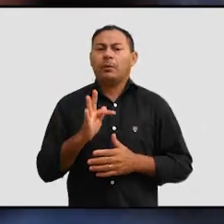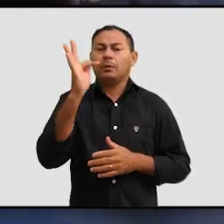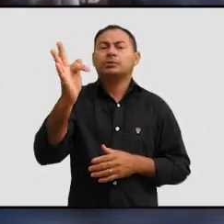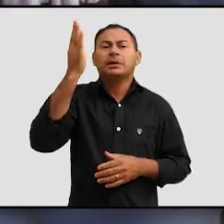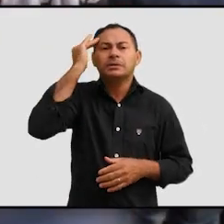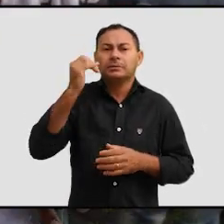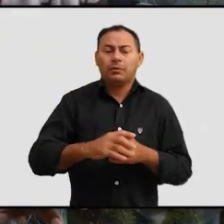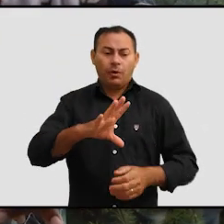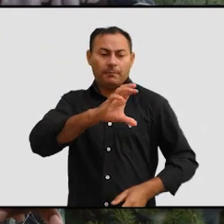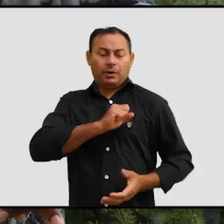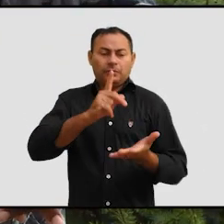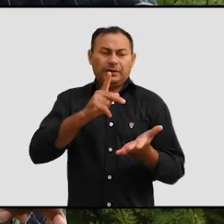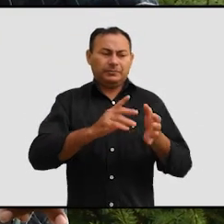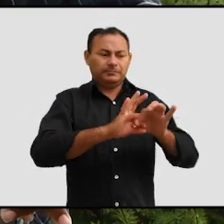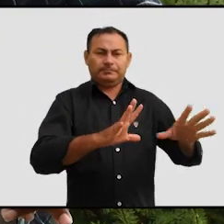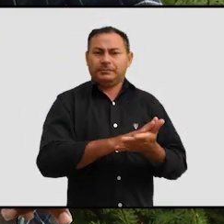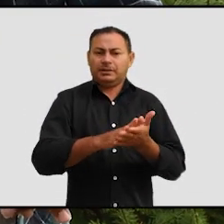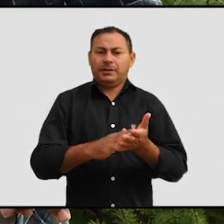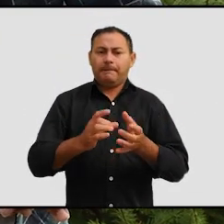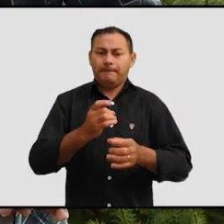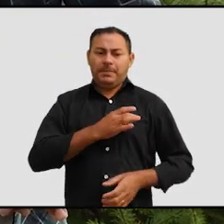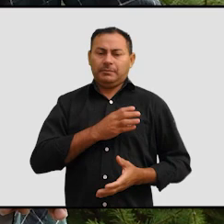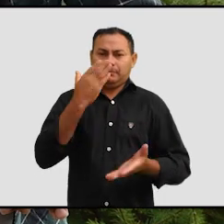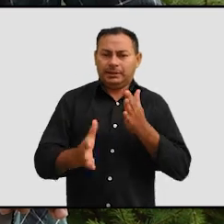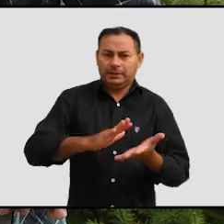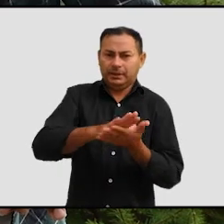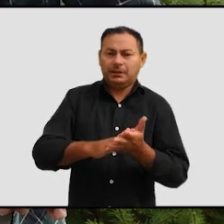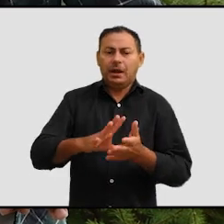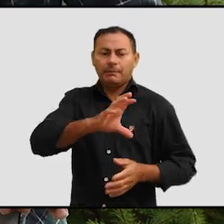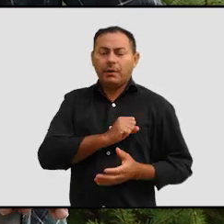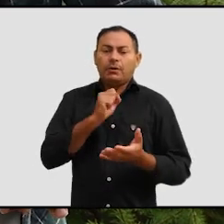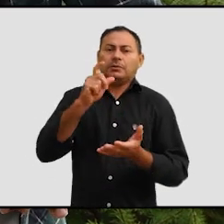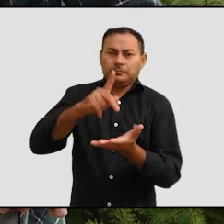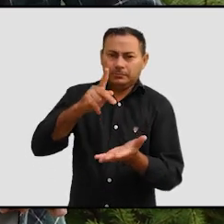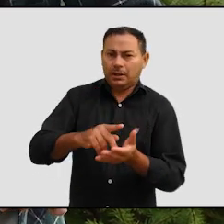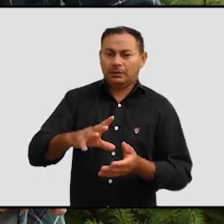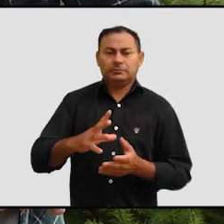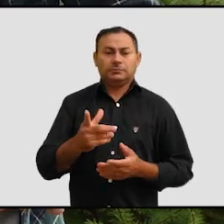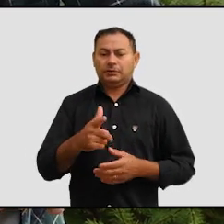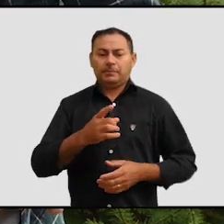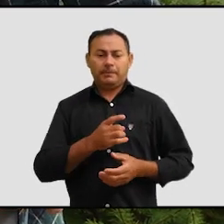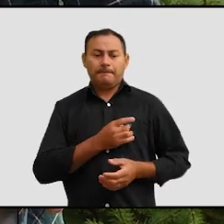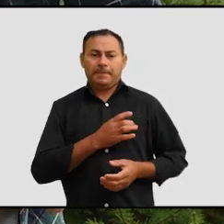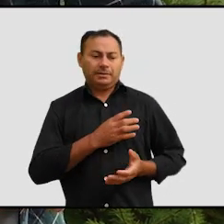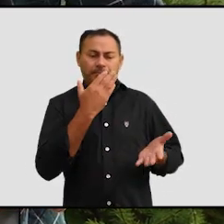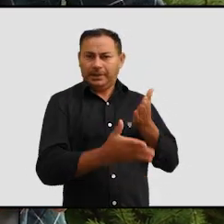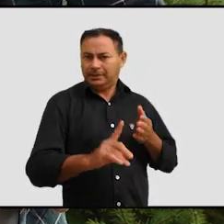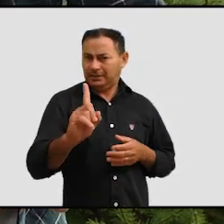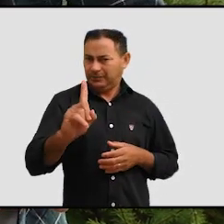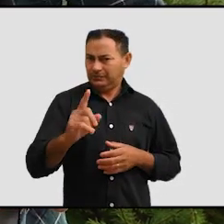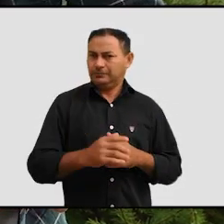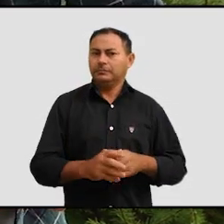O amor verdadeiro abre mão de tudo, por isso não tem medo de perder nada. Se amarmos com o amor verdadeiro, não temos medo de